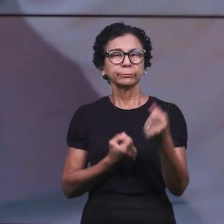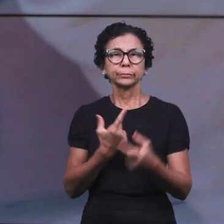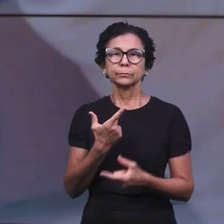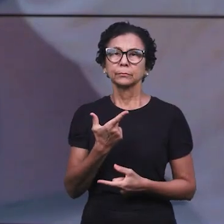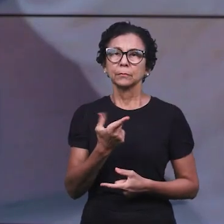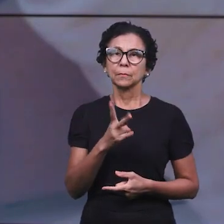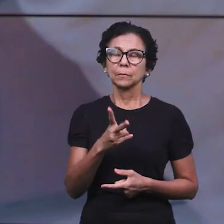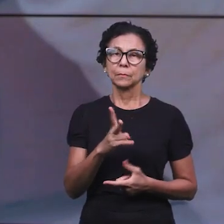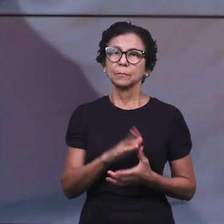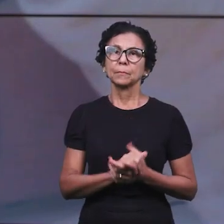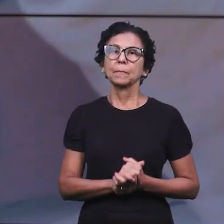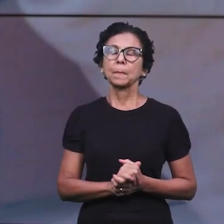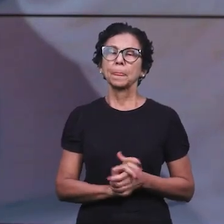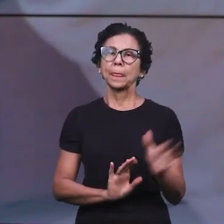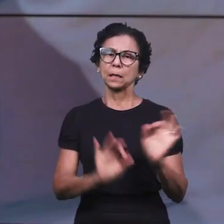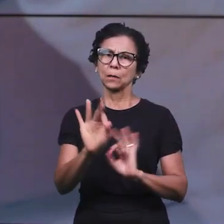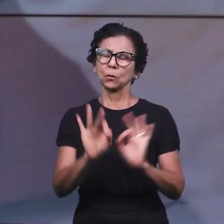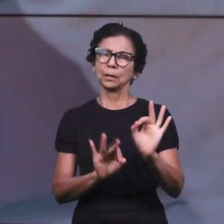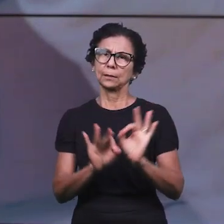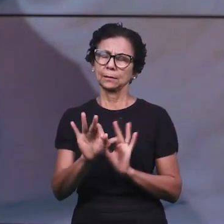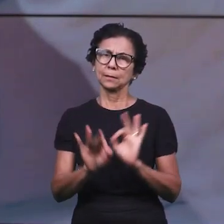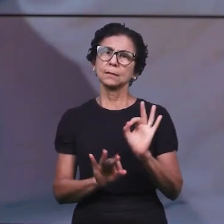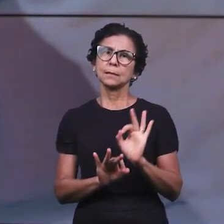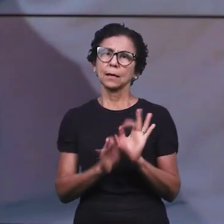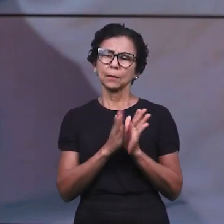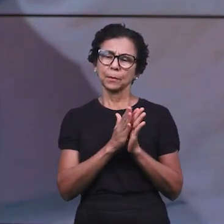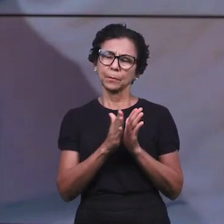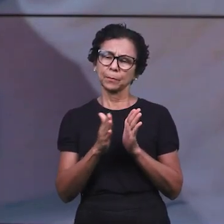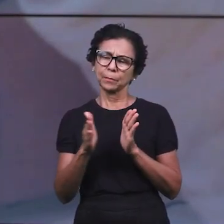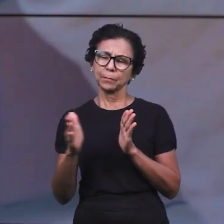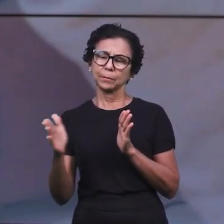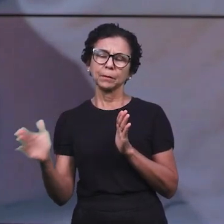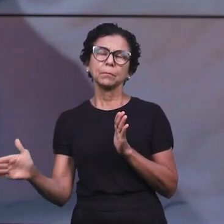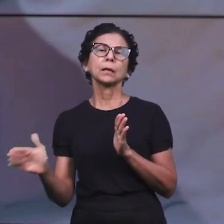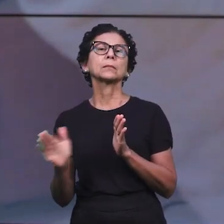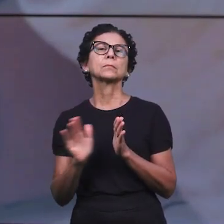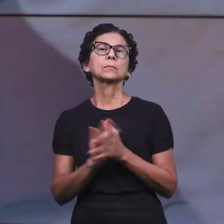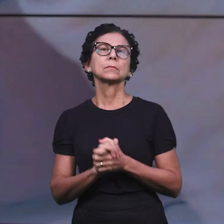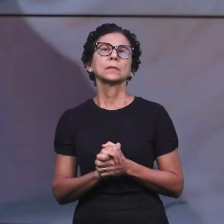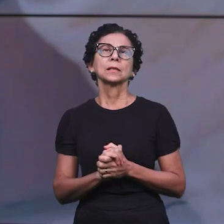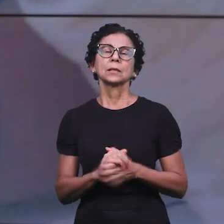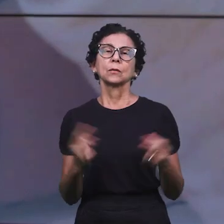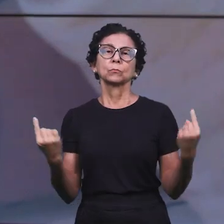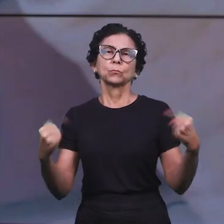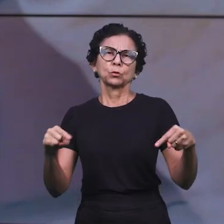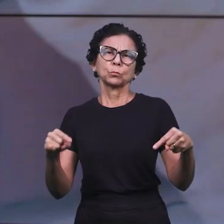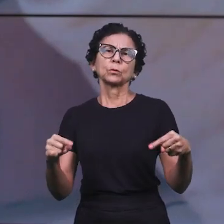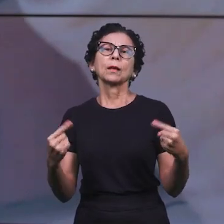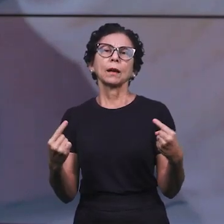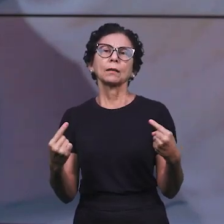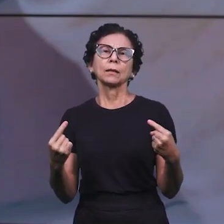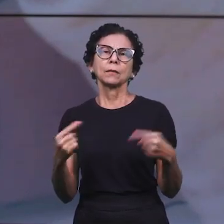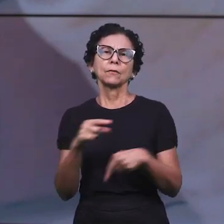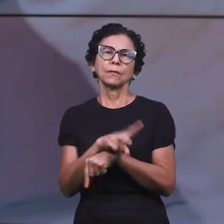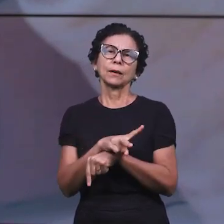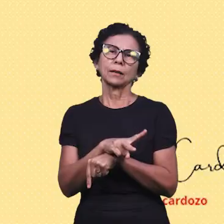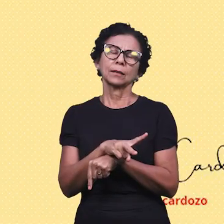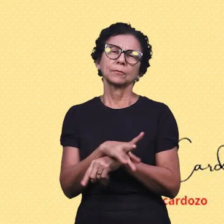vai te ajudar a conseguir o nível necessário para disputar efetivamente uma das